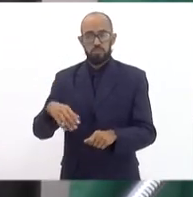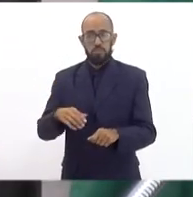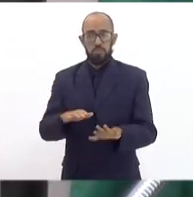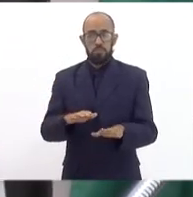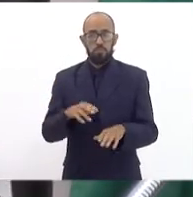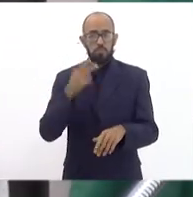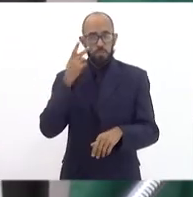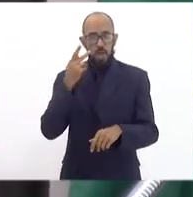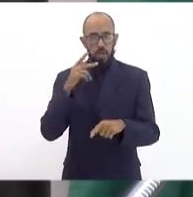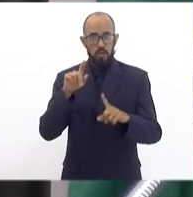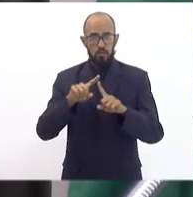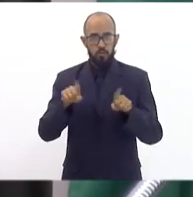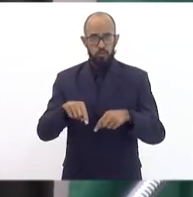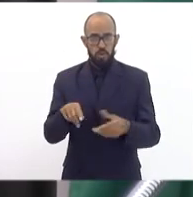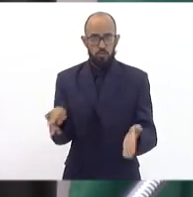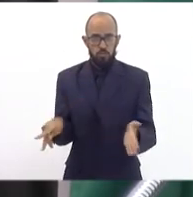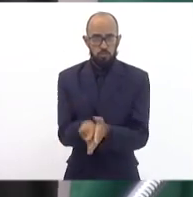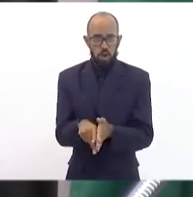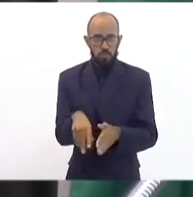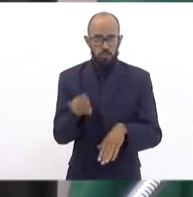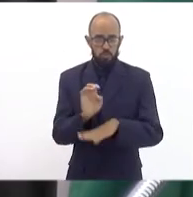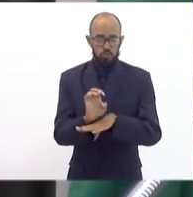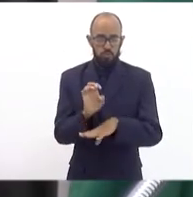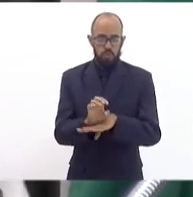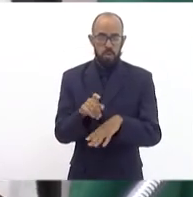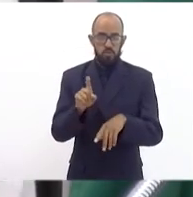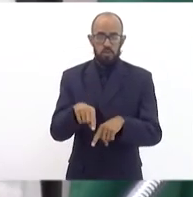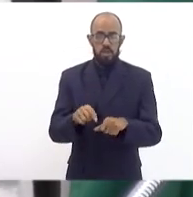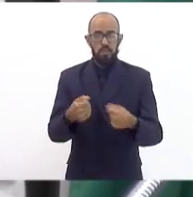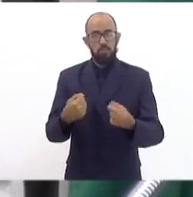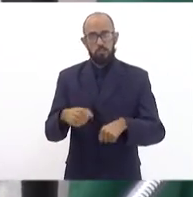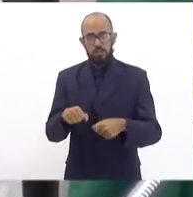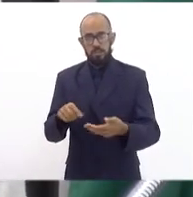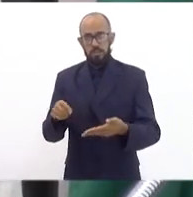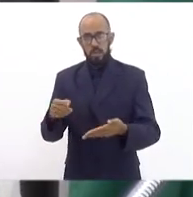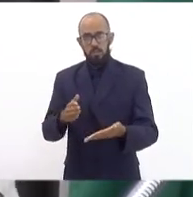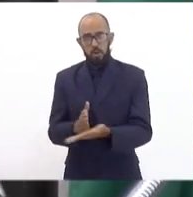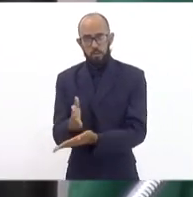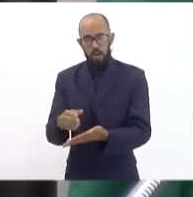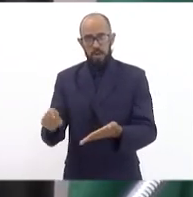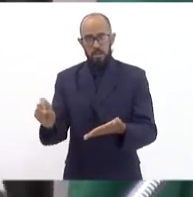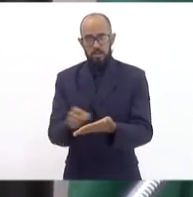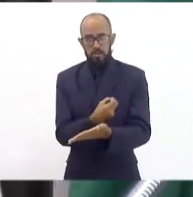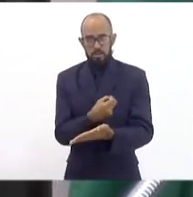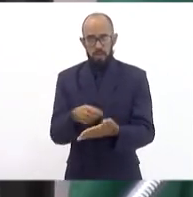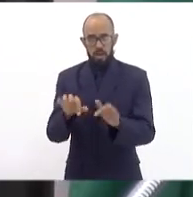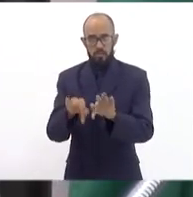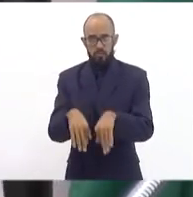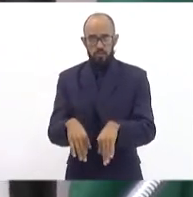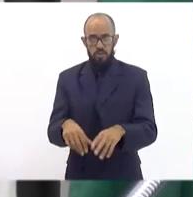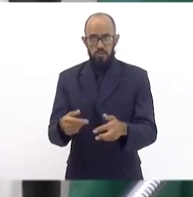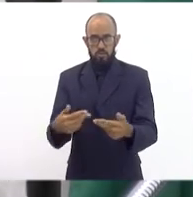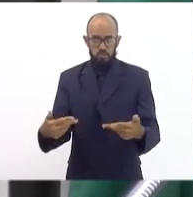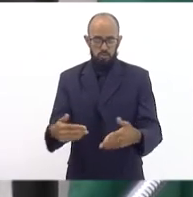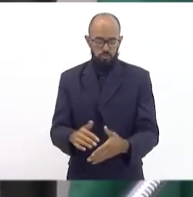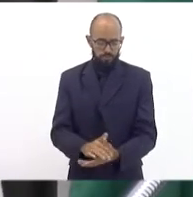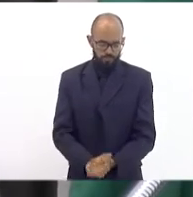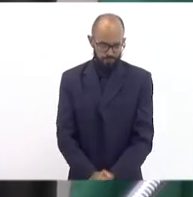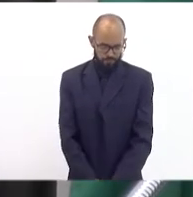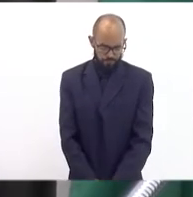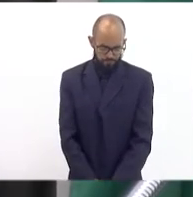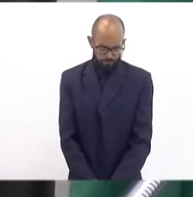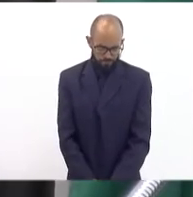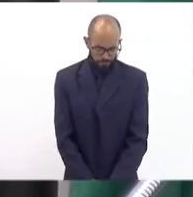servidor, né? Que é quem tem que aprovar e assinar lá no final as coisas. Mas o